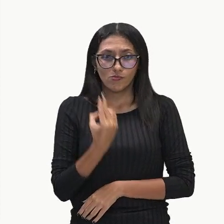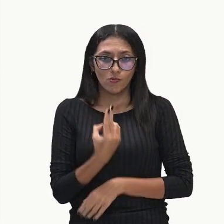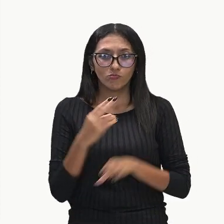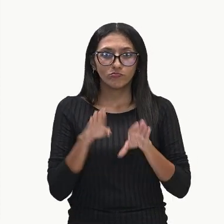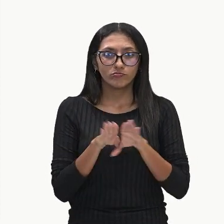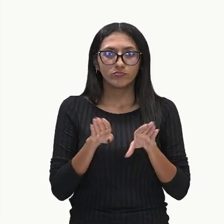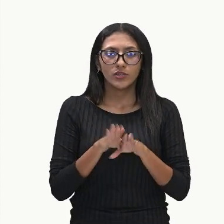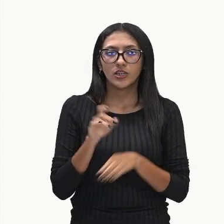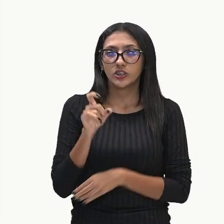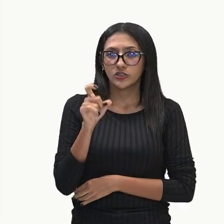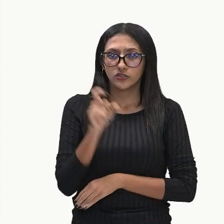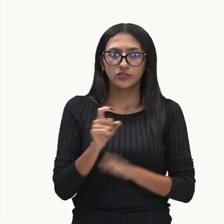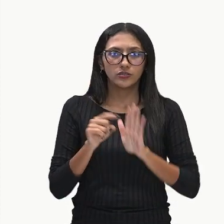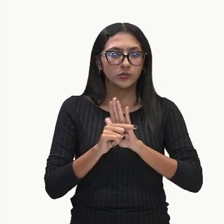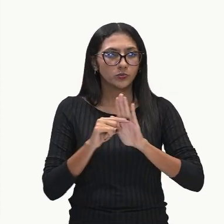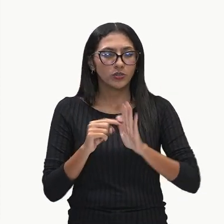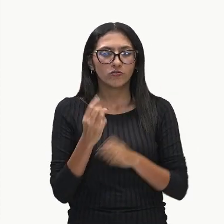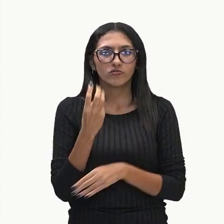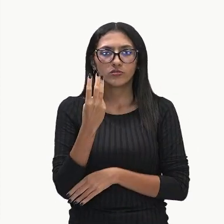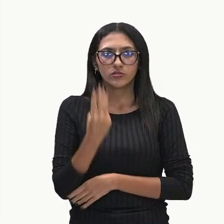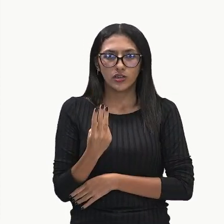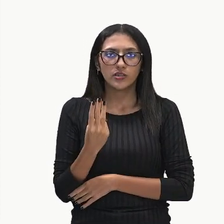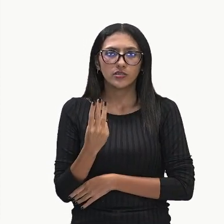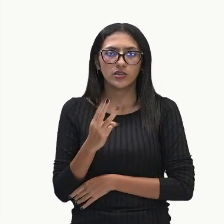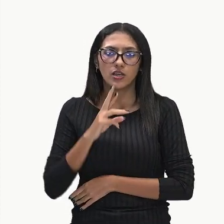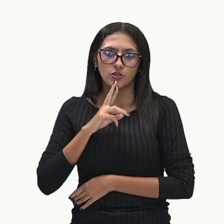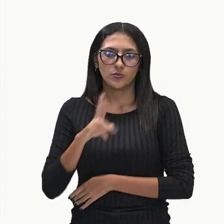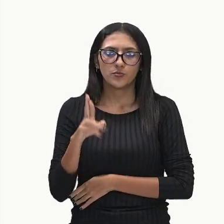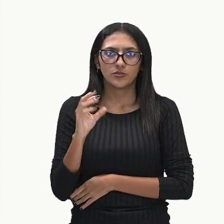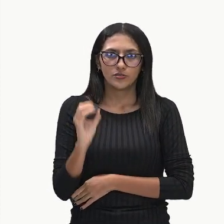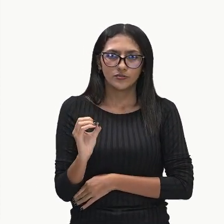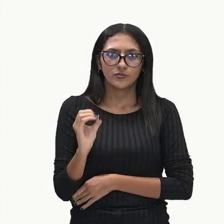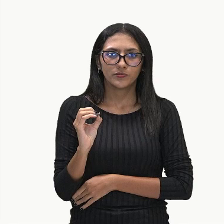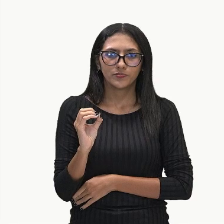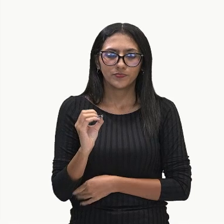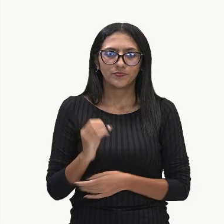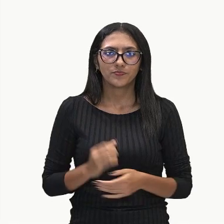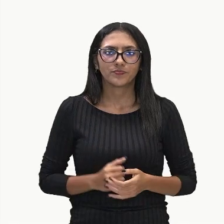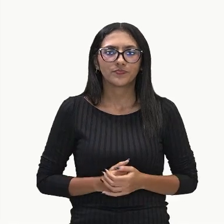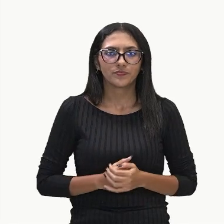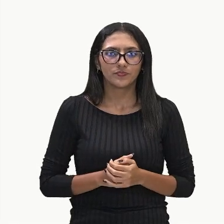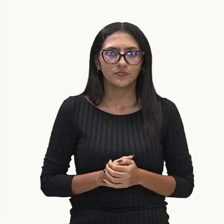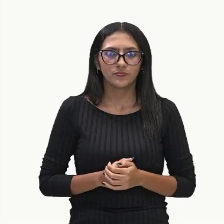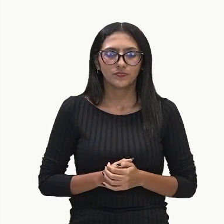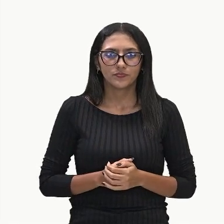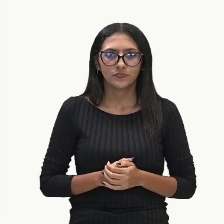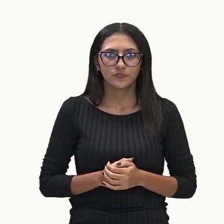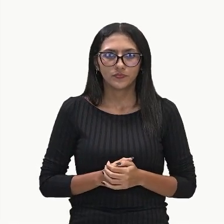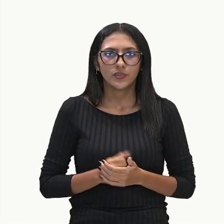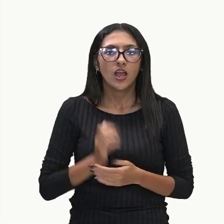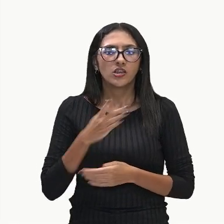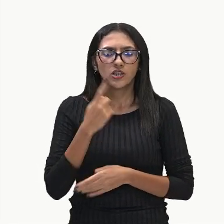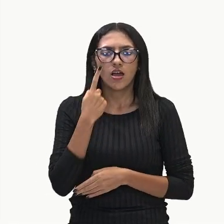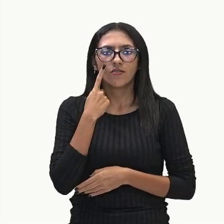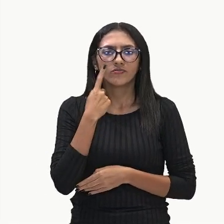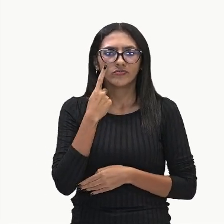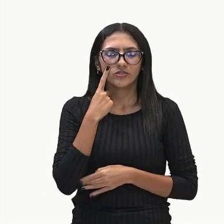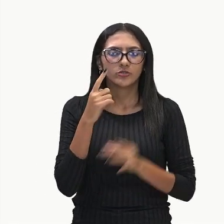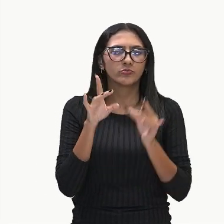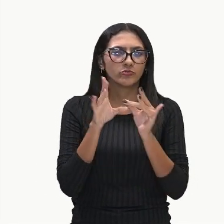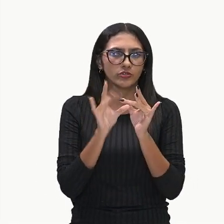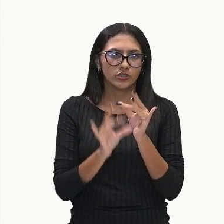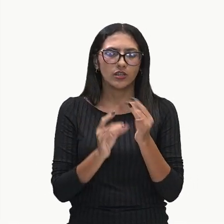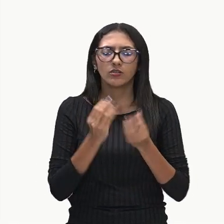x menos 3 é igual a 0. Já que já trabalhamos aqui a propriedade do produto nulo, o que é que nós